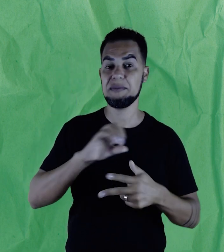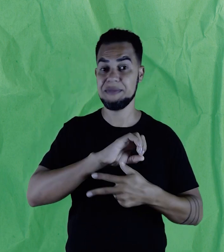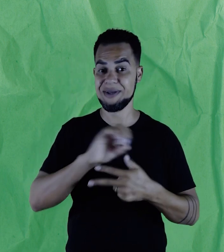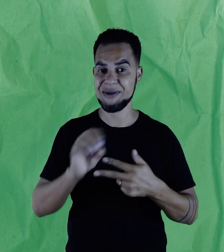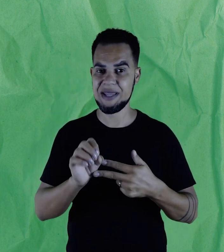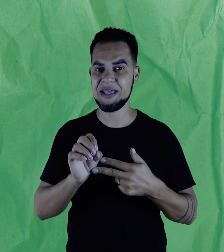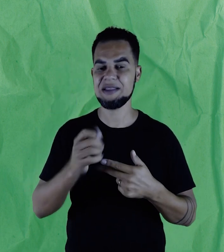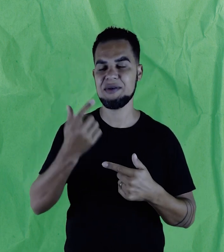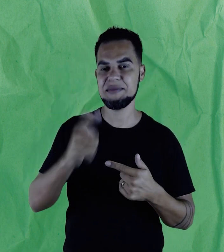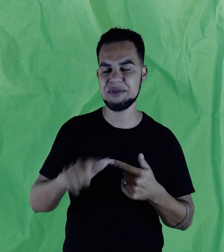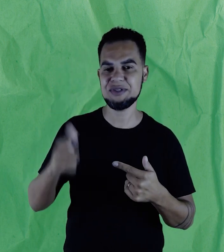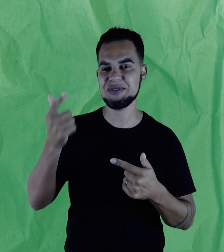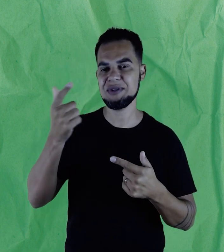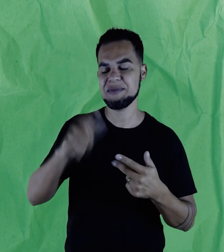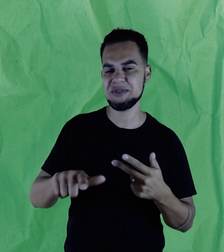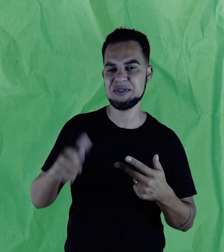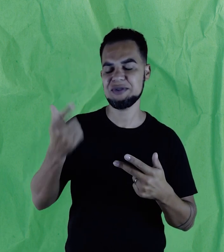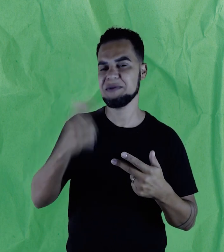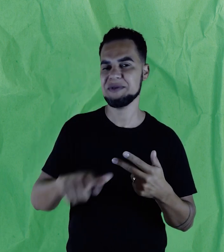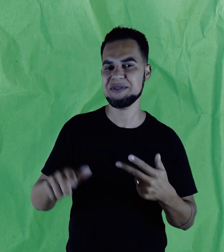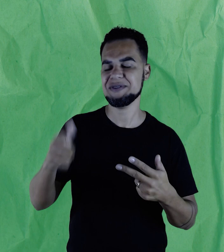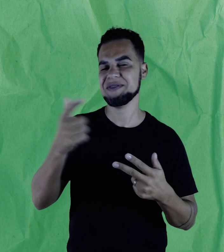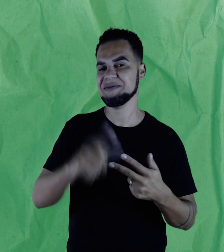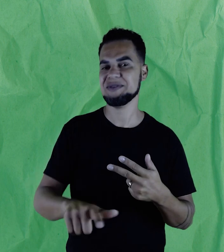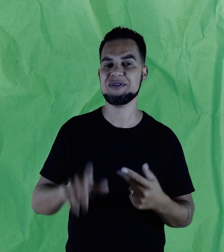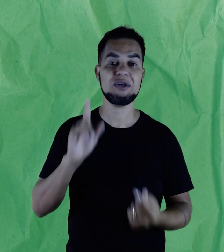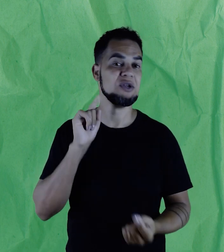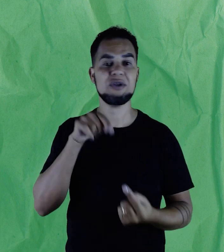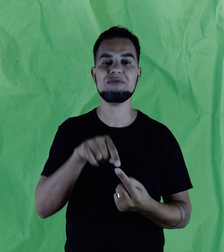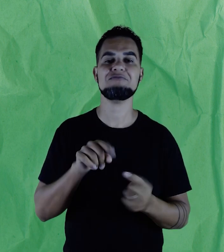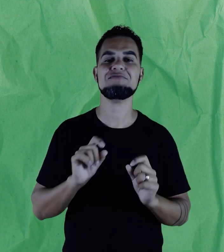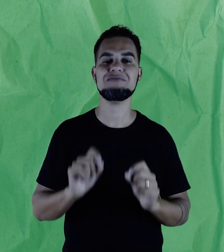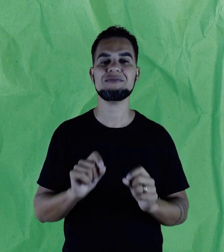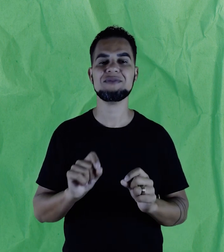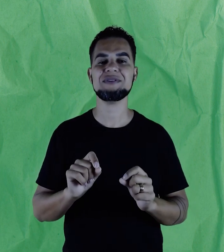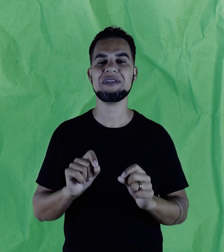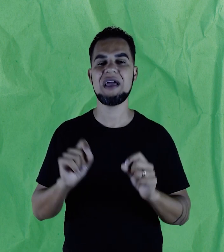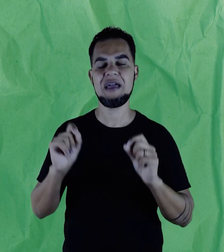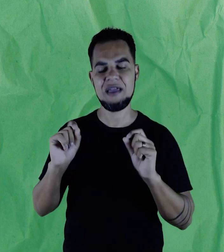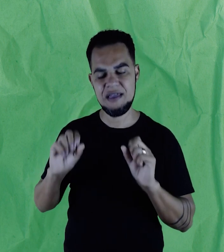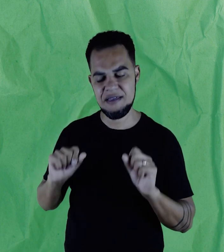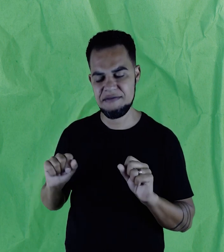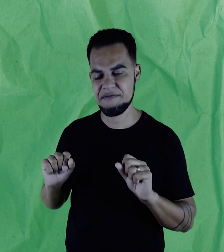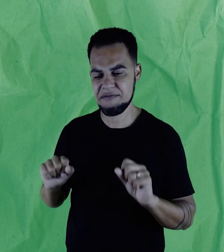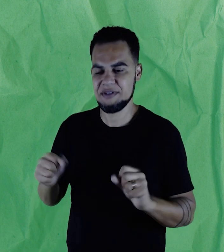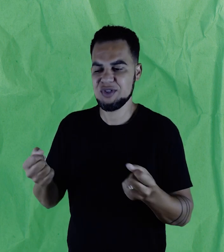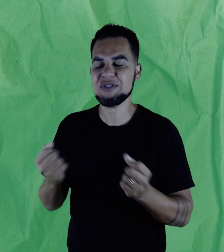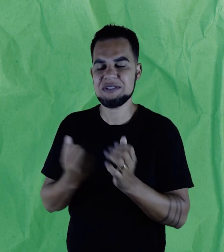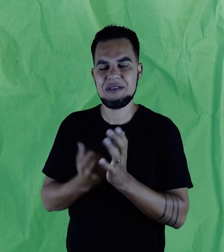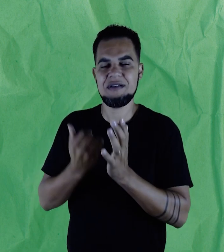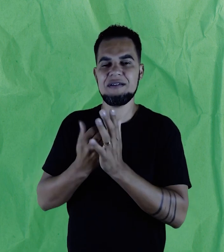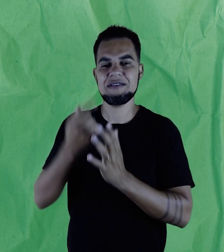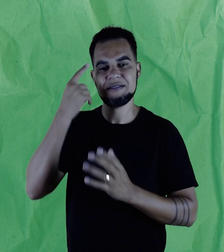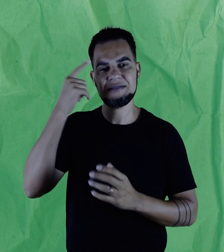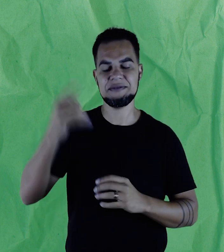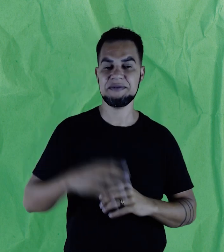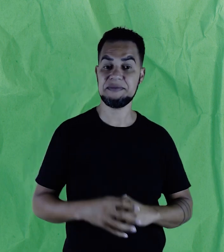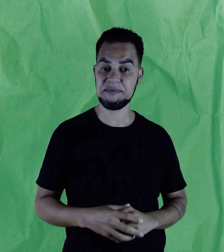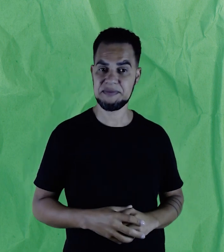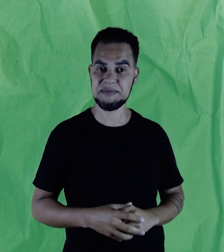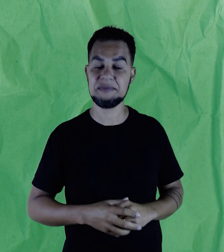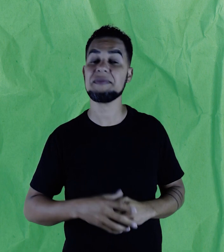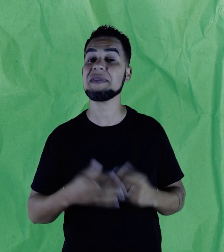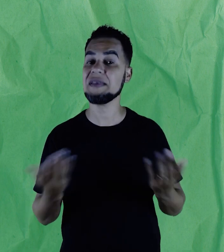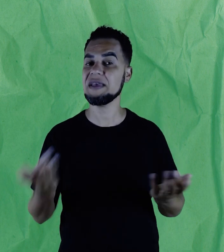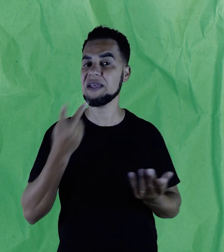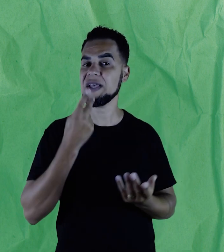está repetindo, repetindo e repetindo com o intuito de enfatizar essa ideia. Bom? E, finalmente, eu